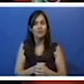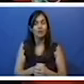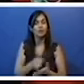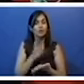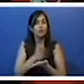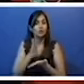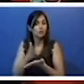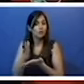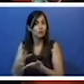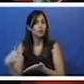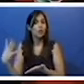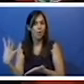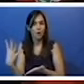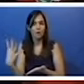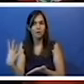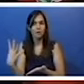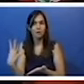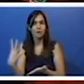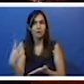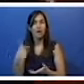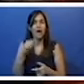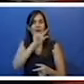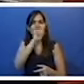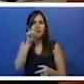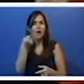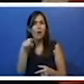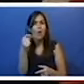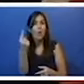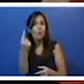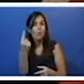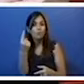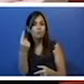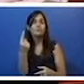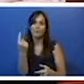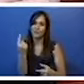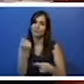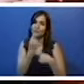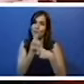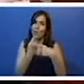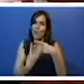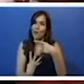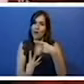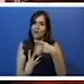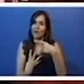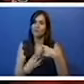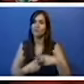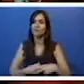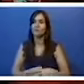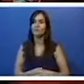dividiu em quatro a certinha no andou uma parte então eu tenho um quarto